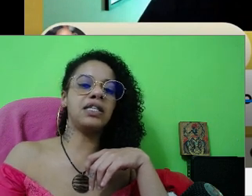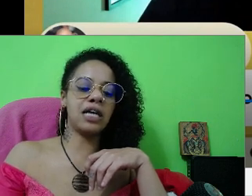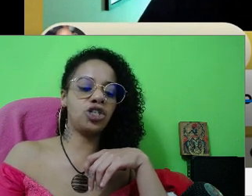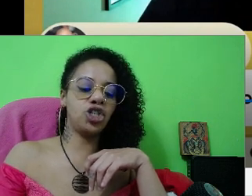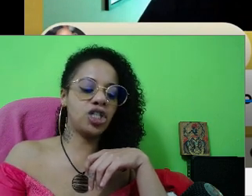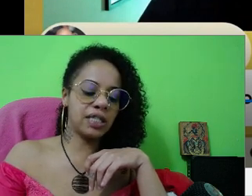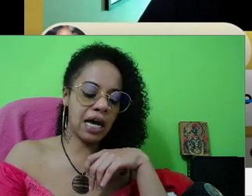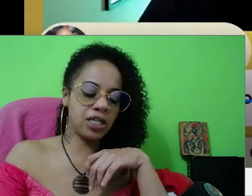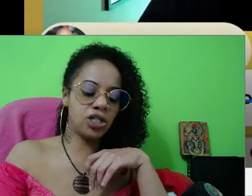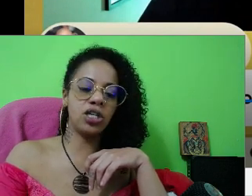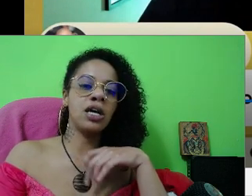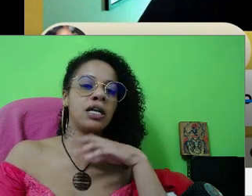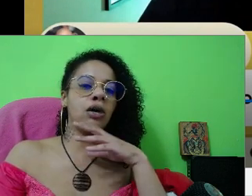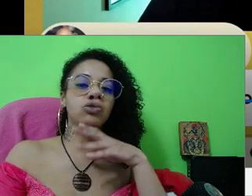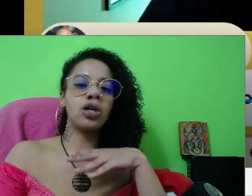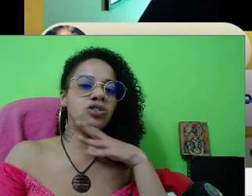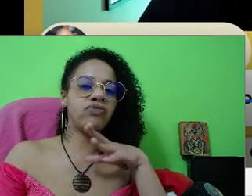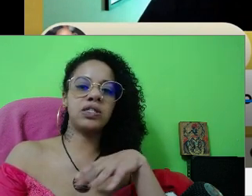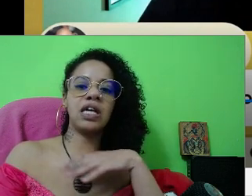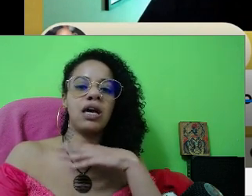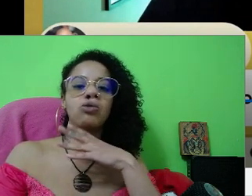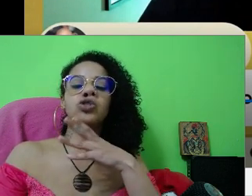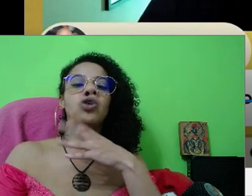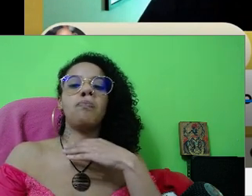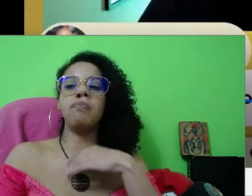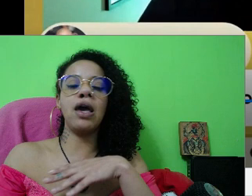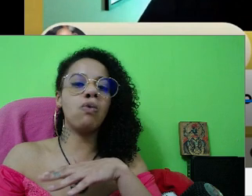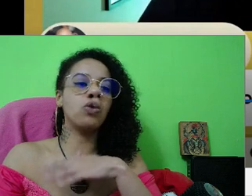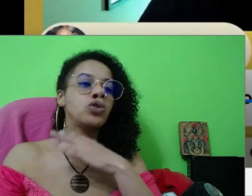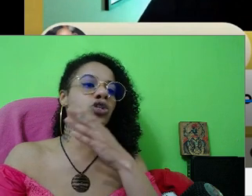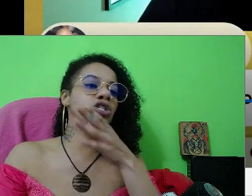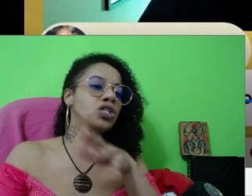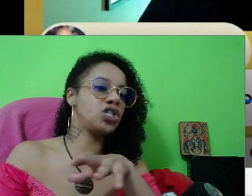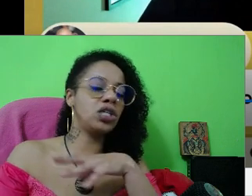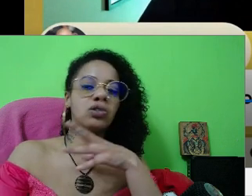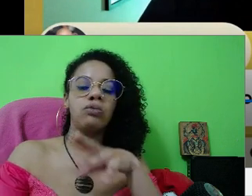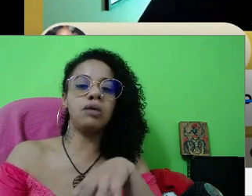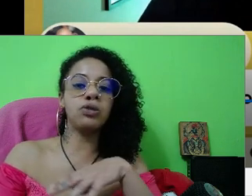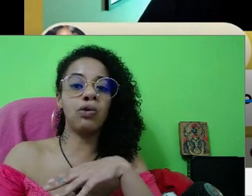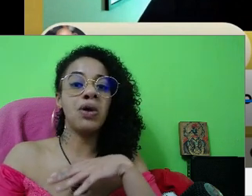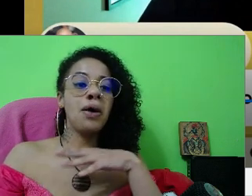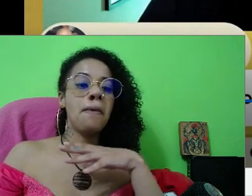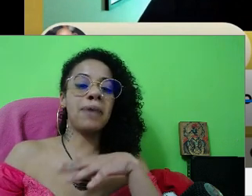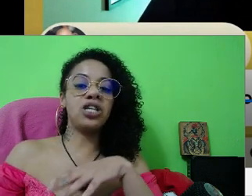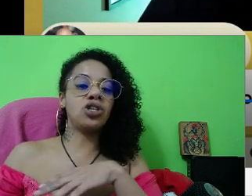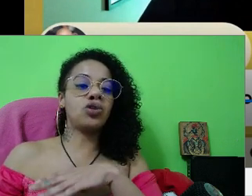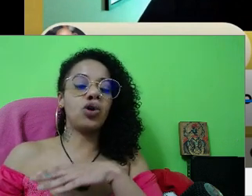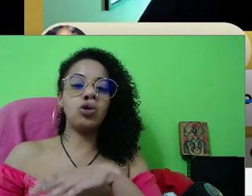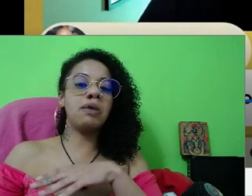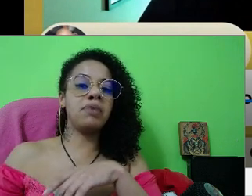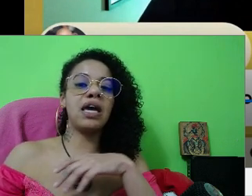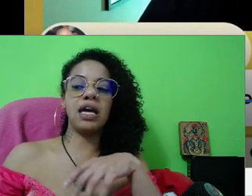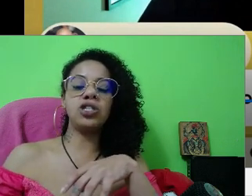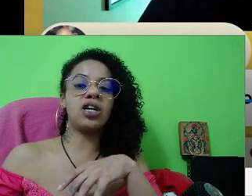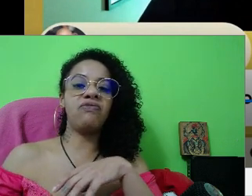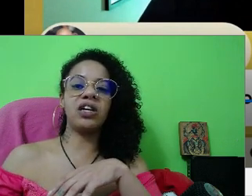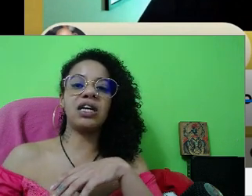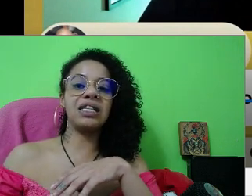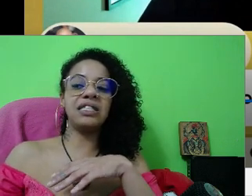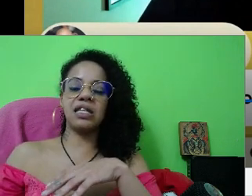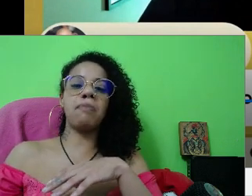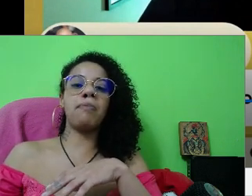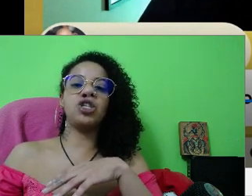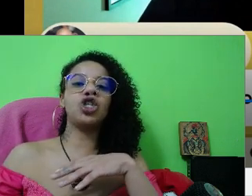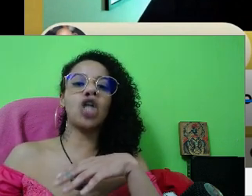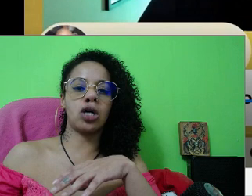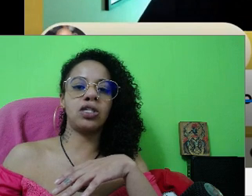necessidade de desgaste não só de você ou só meu ou só de x ou Y mas de todo um ambiente que